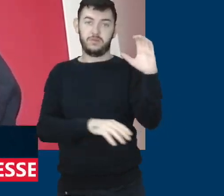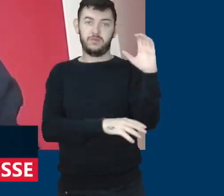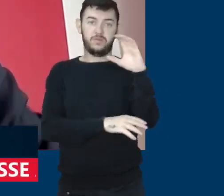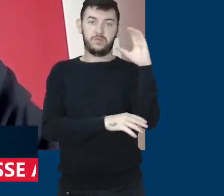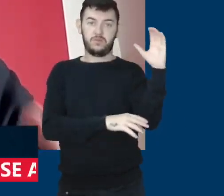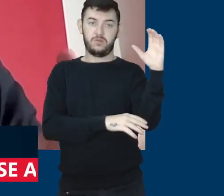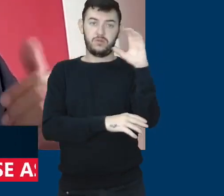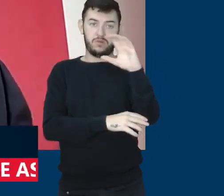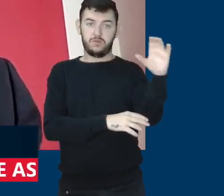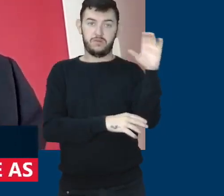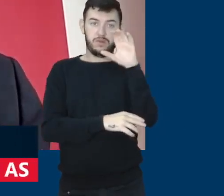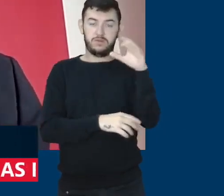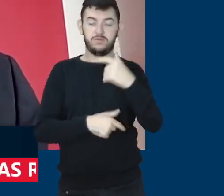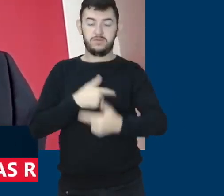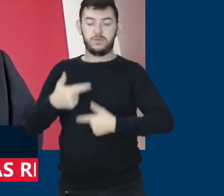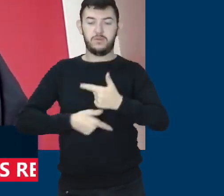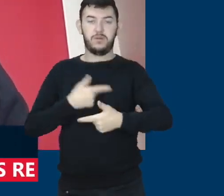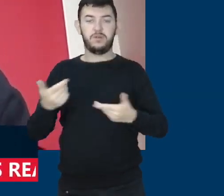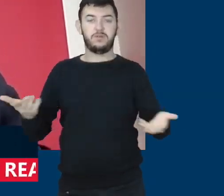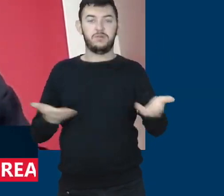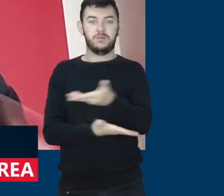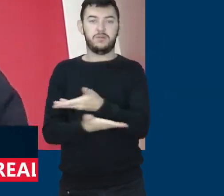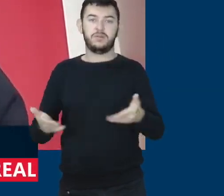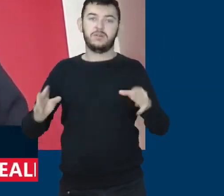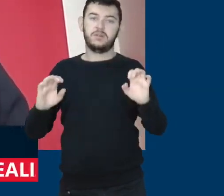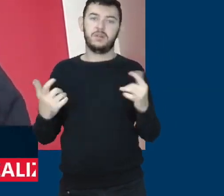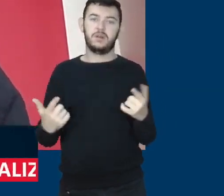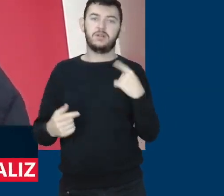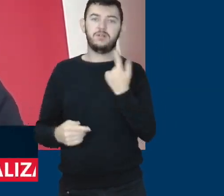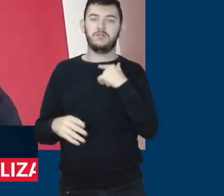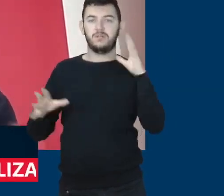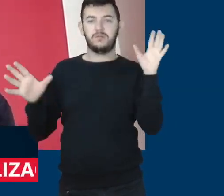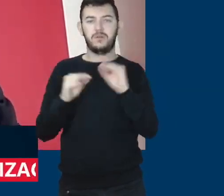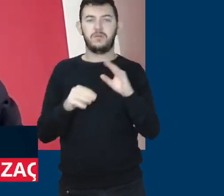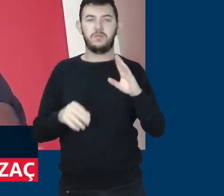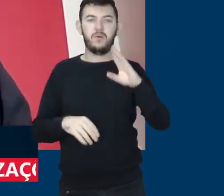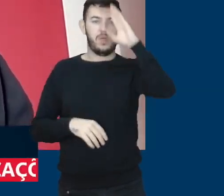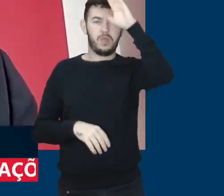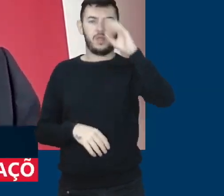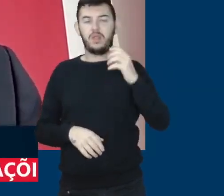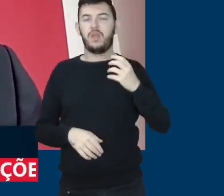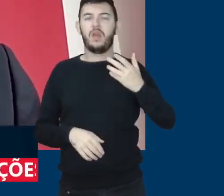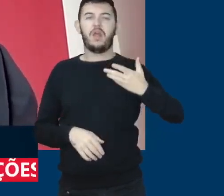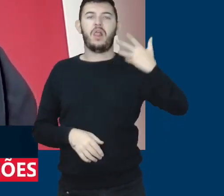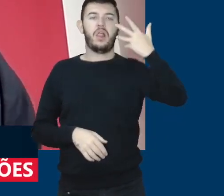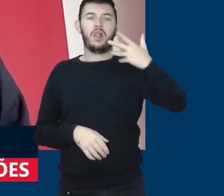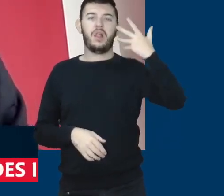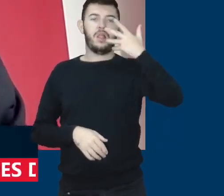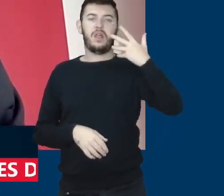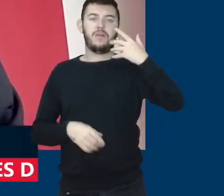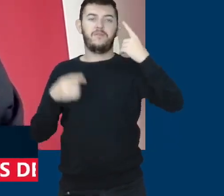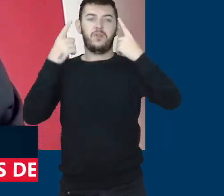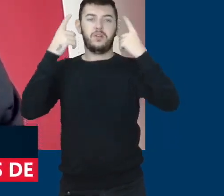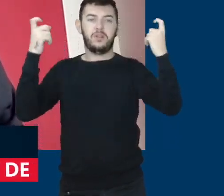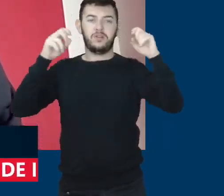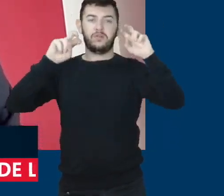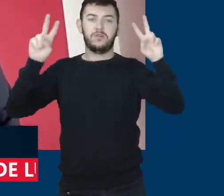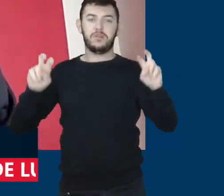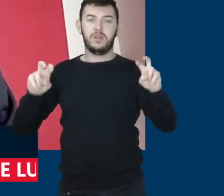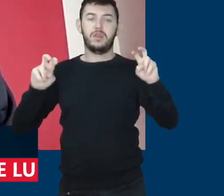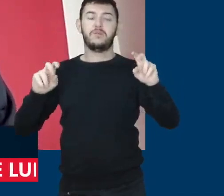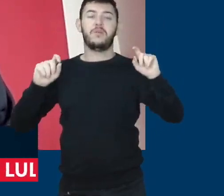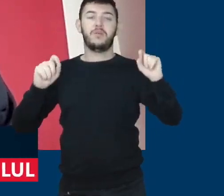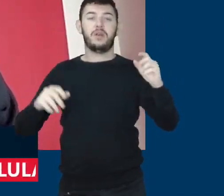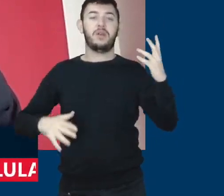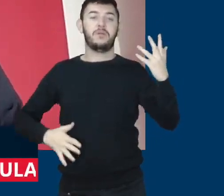era feito. Apesar de todo o discurso do Bolsonaro de violência, de que bandido bom é bandido morto, ele está agora correndo o risco de perder